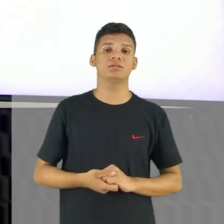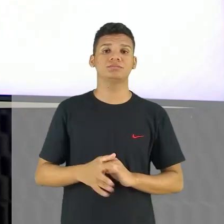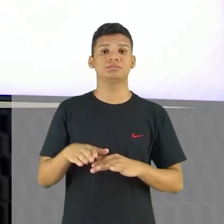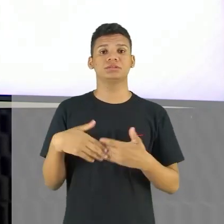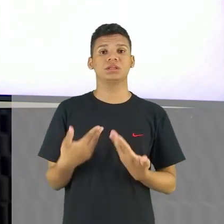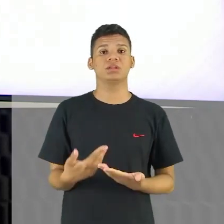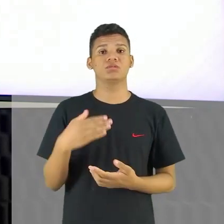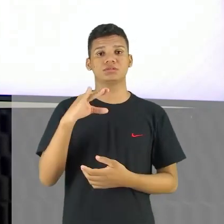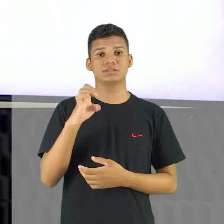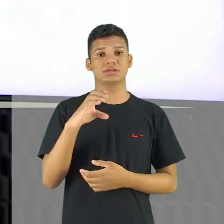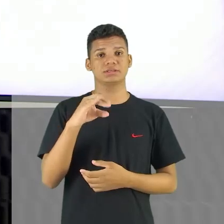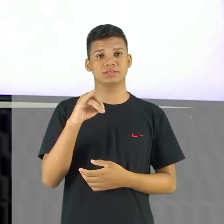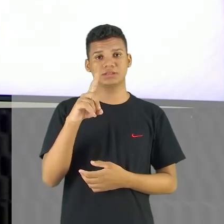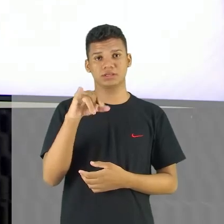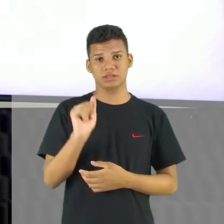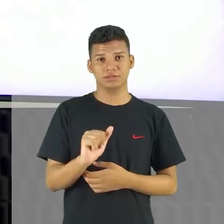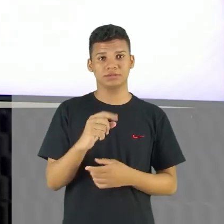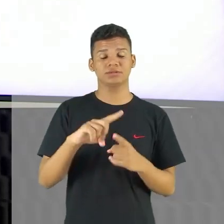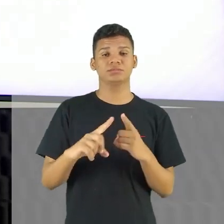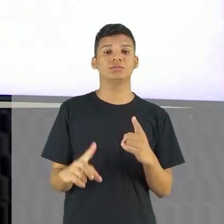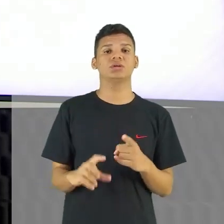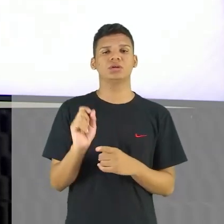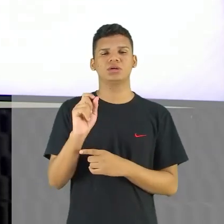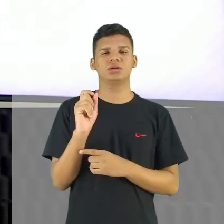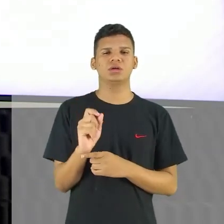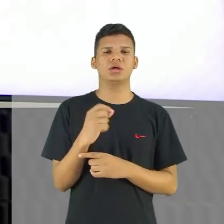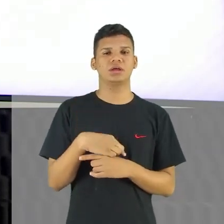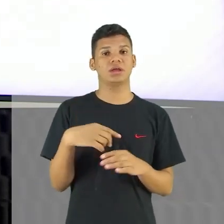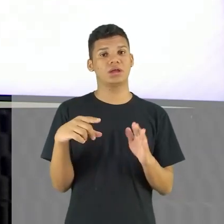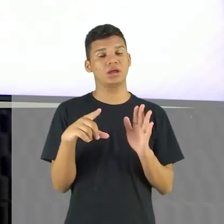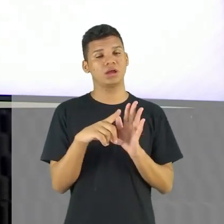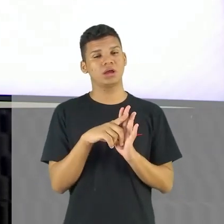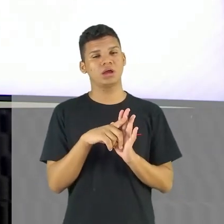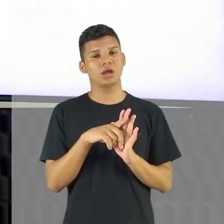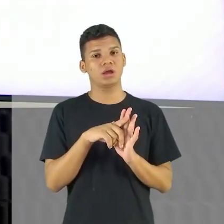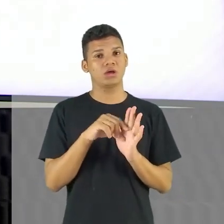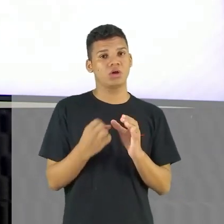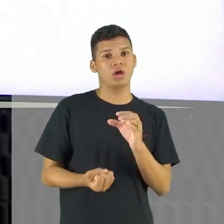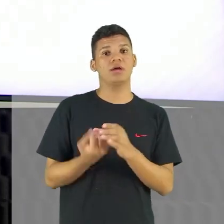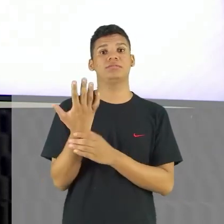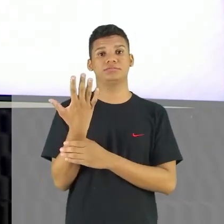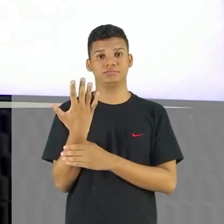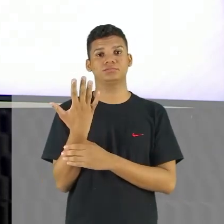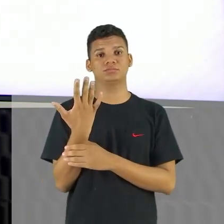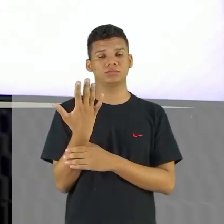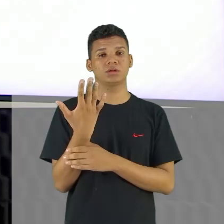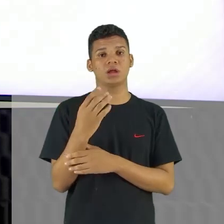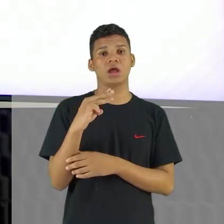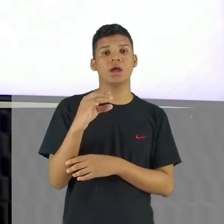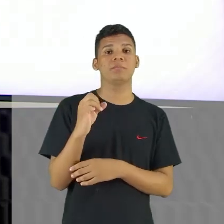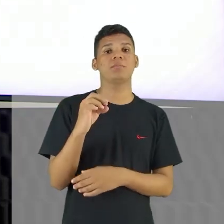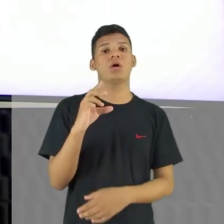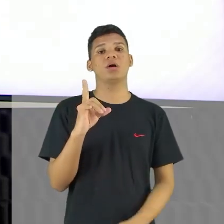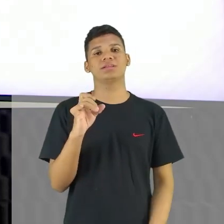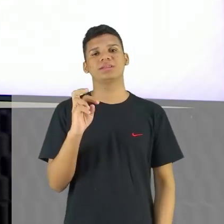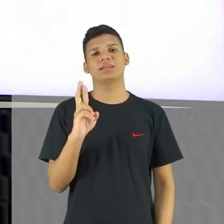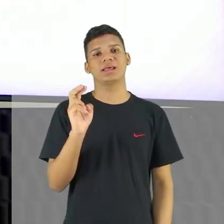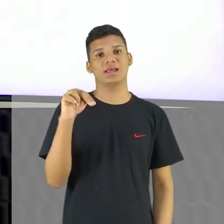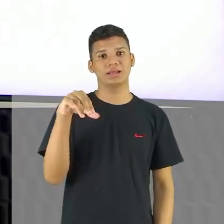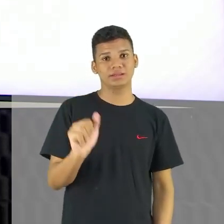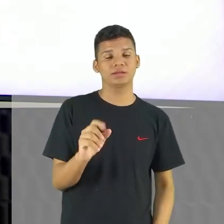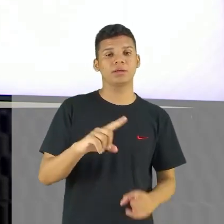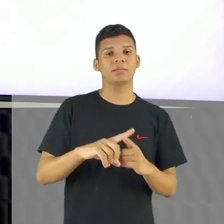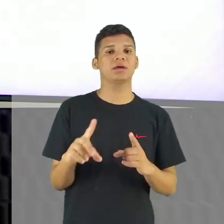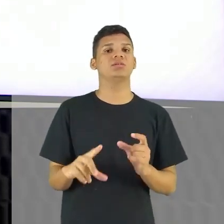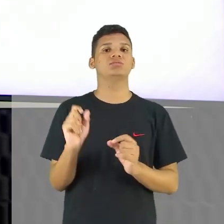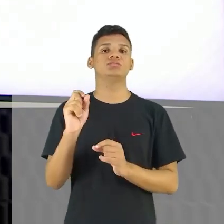Cecília Meirelles, que é uma autora modernista, traz a subjetividade,